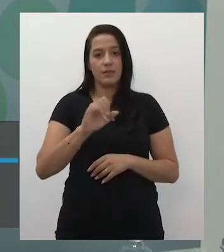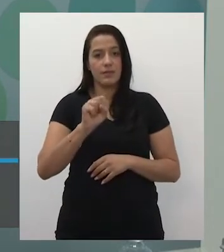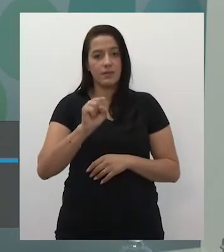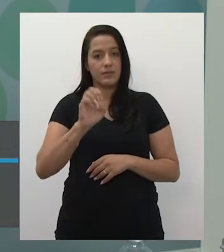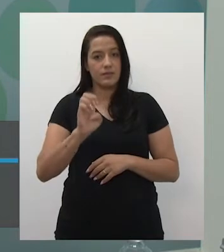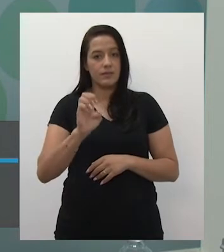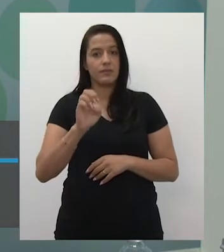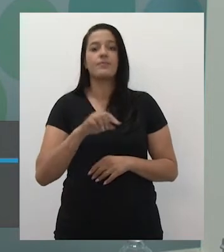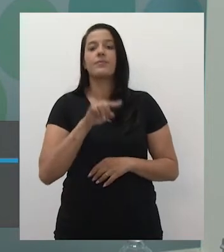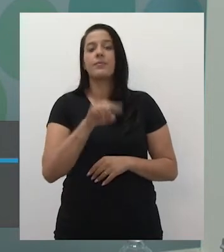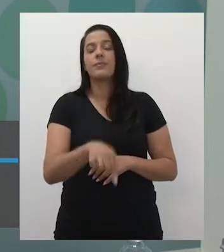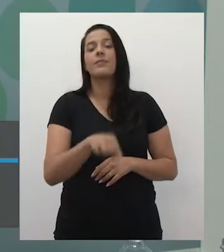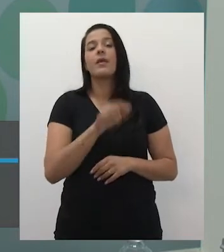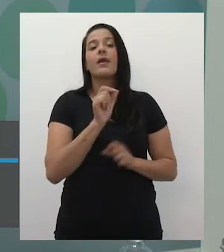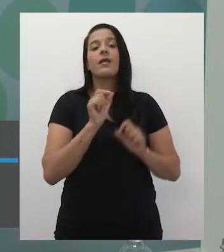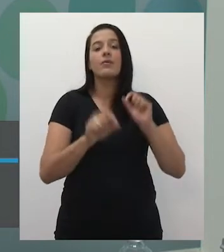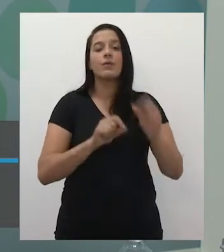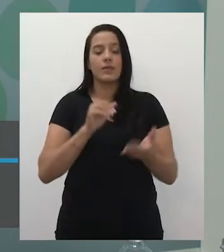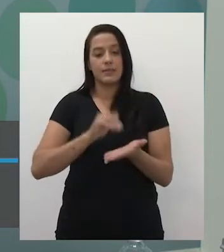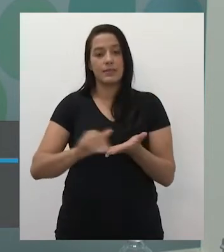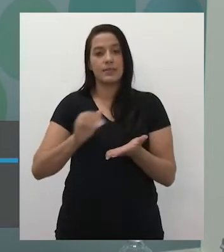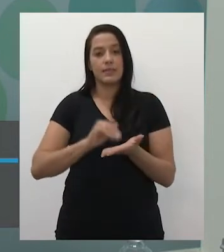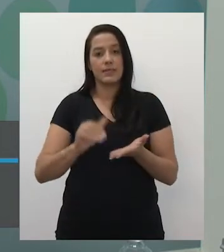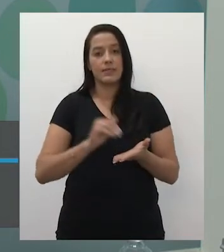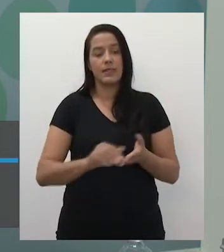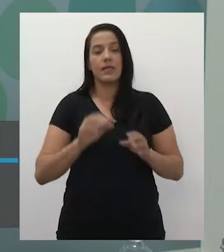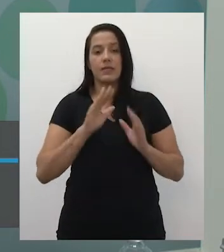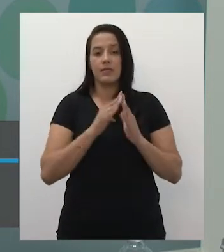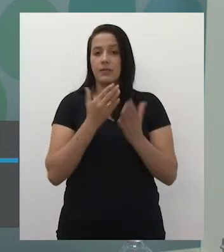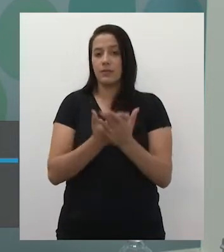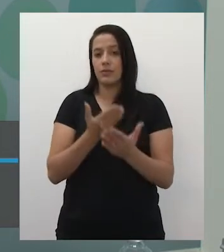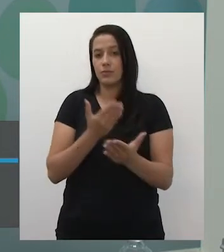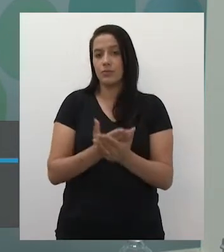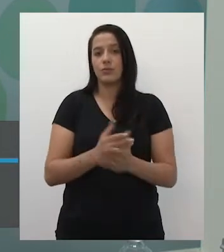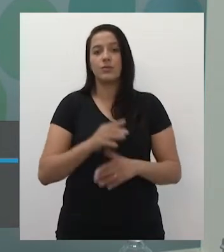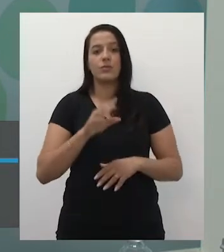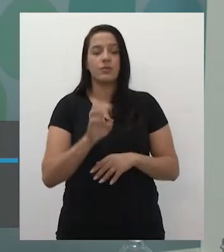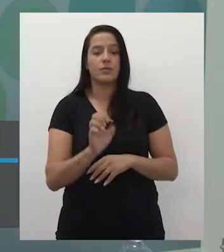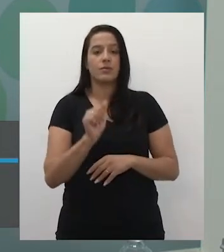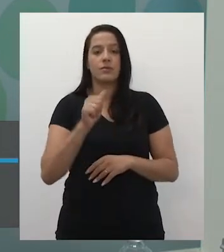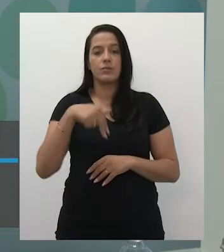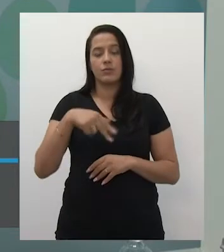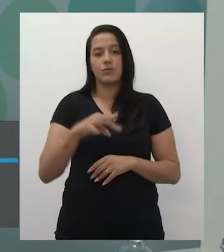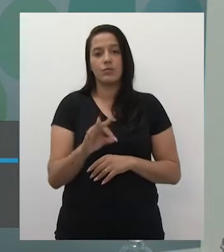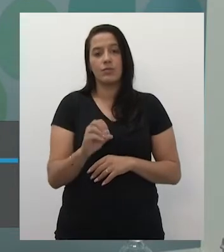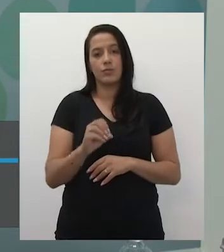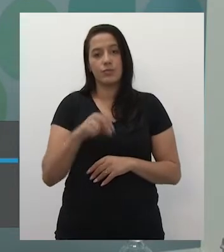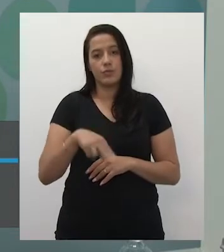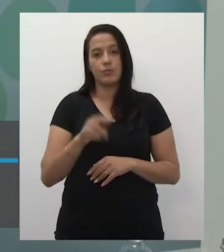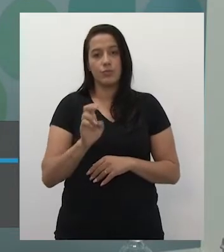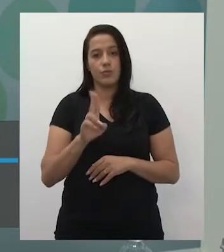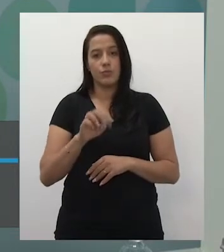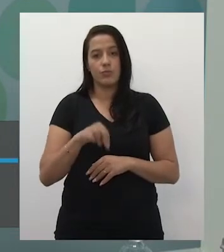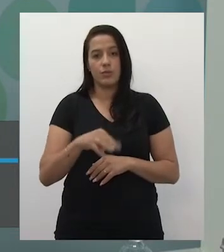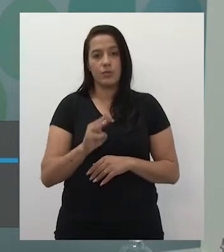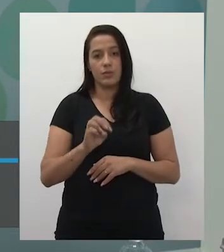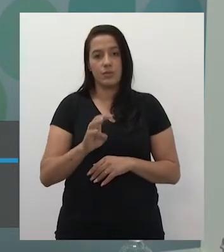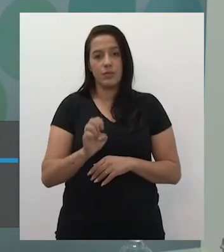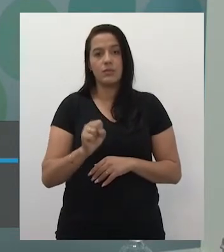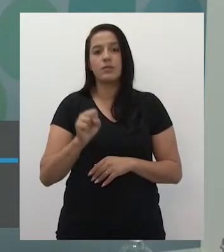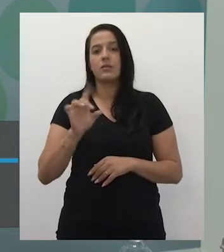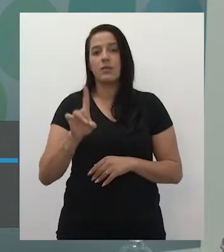são importantes aí para a gente conseguir desenvolver a nossa autogestão. Que